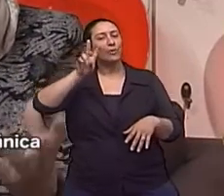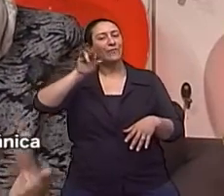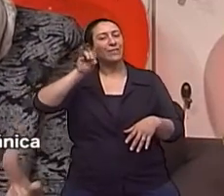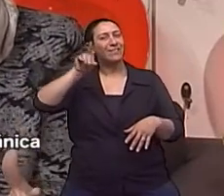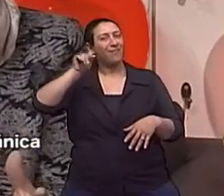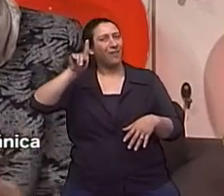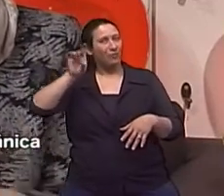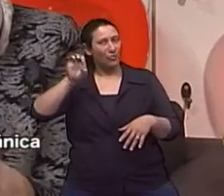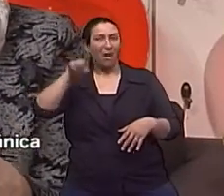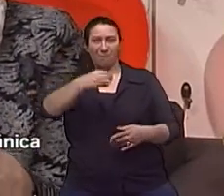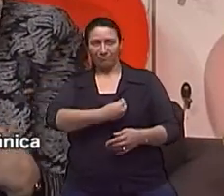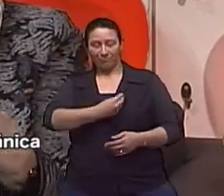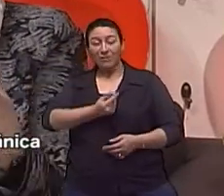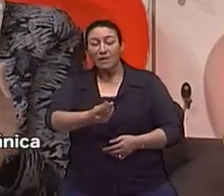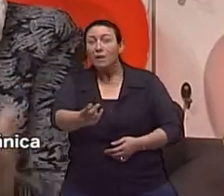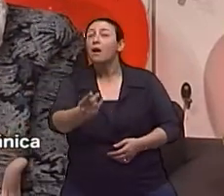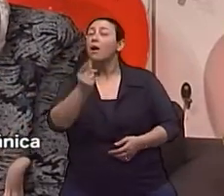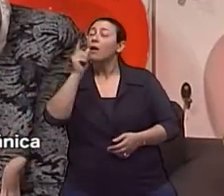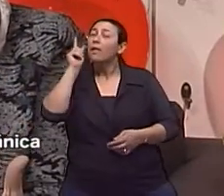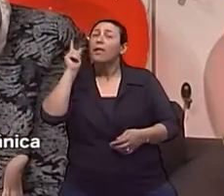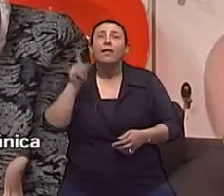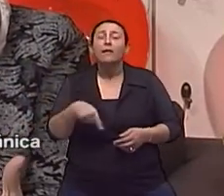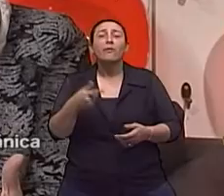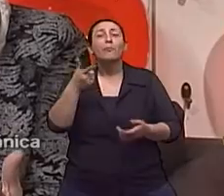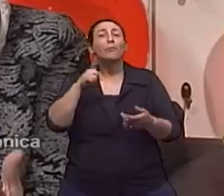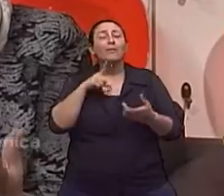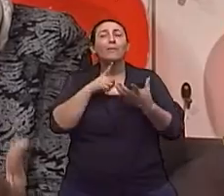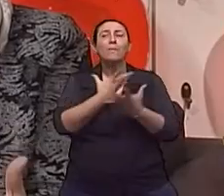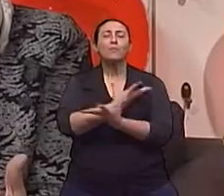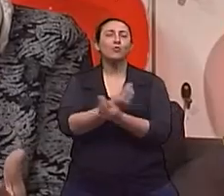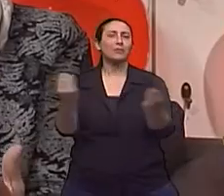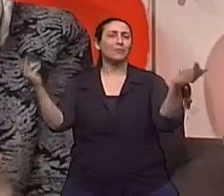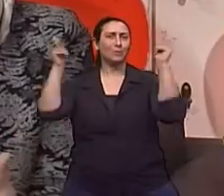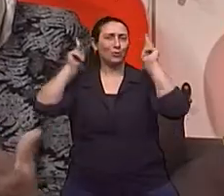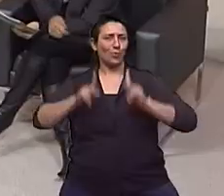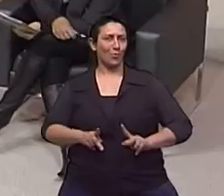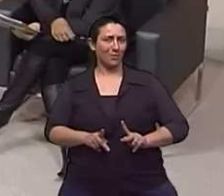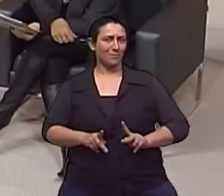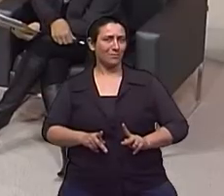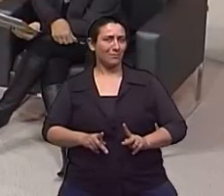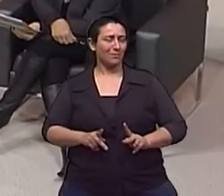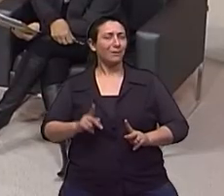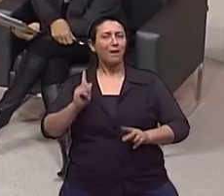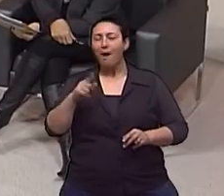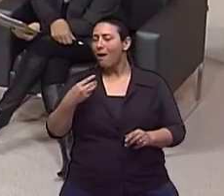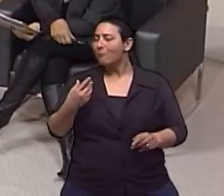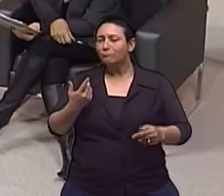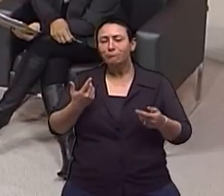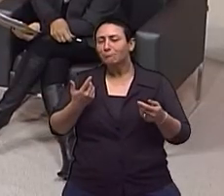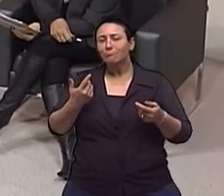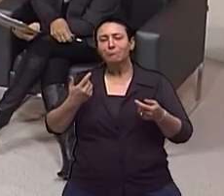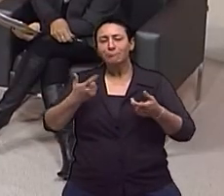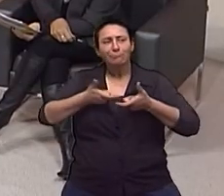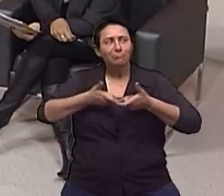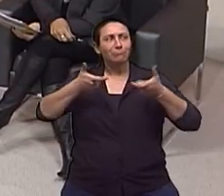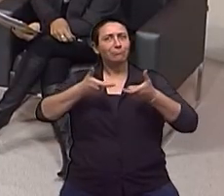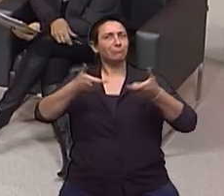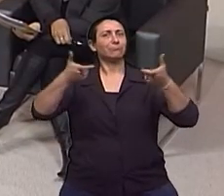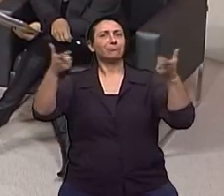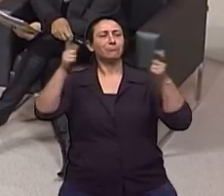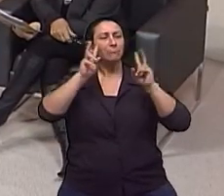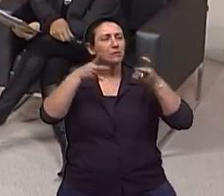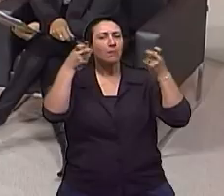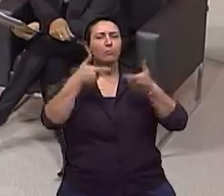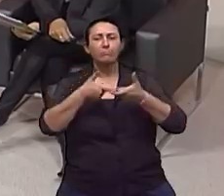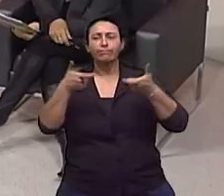tornou importante visível Porque existe um público muito grande e Gabriel cresce e cada vez cresce mais então a demanda